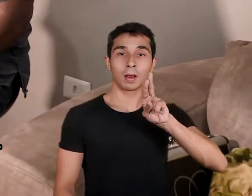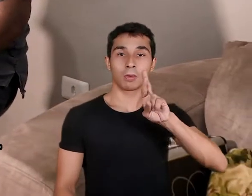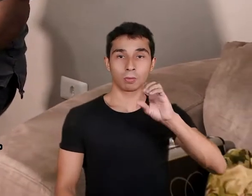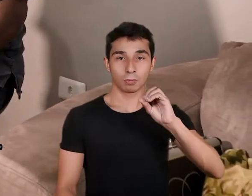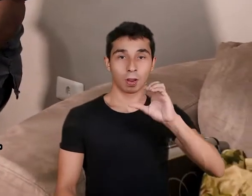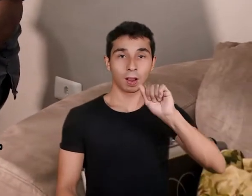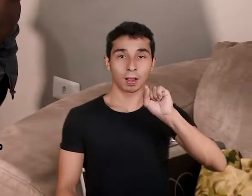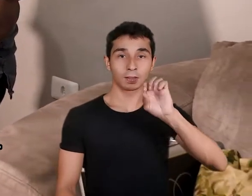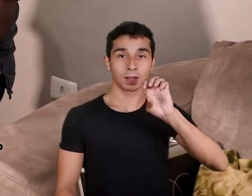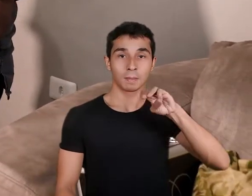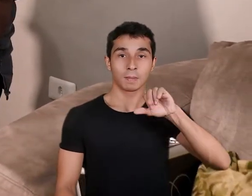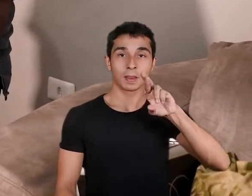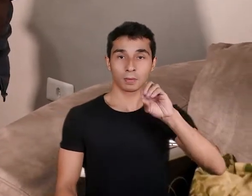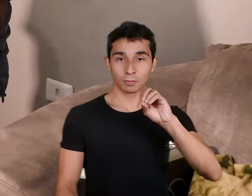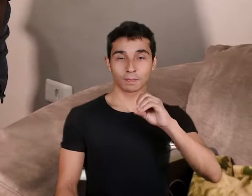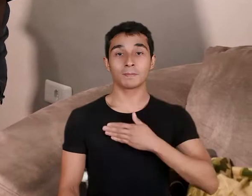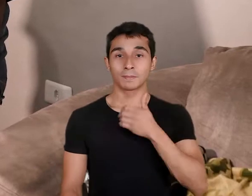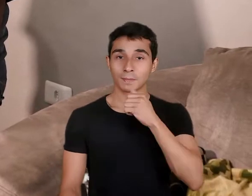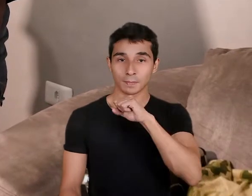Maria Narciso Casemiro,